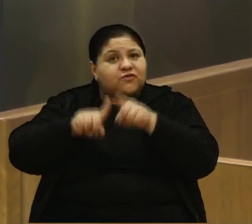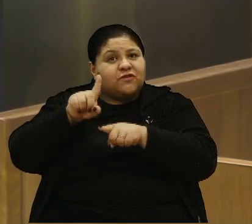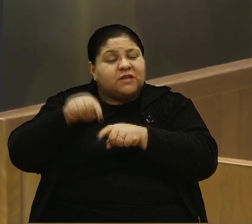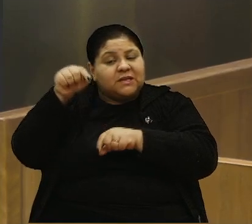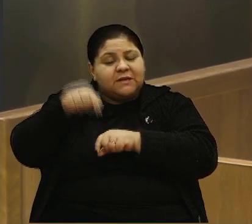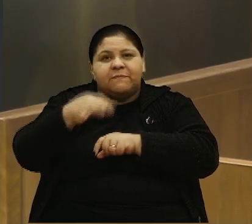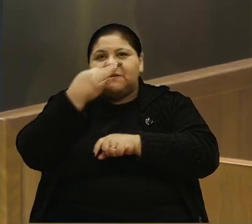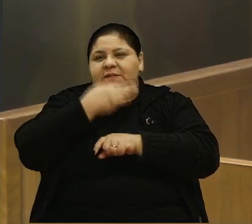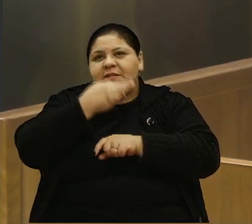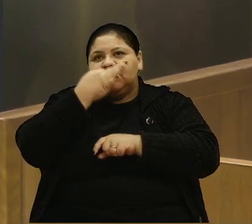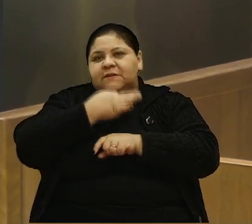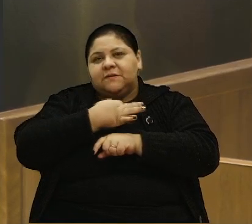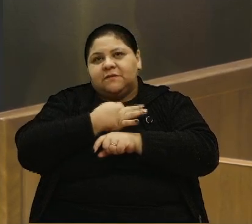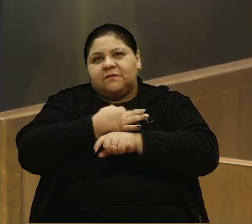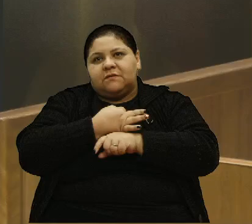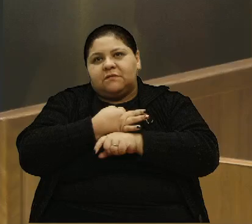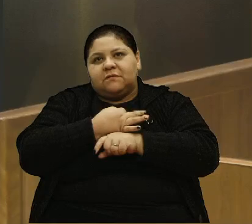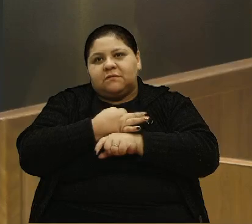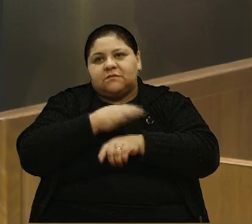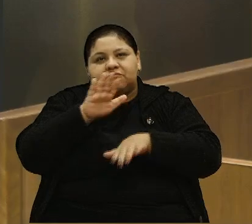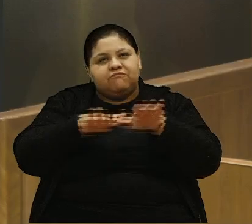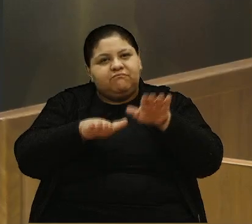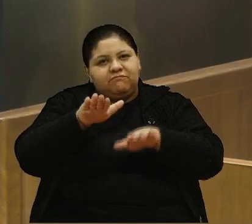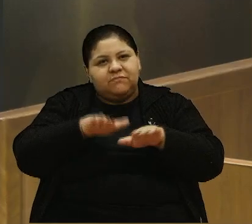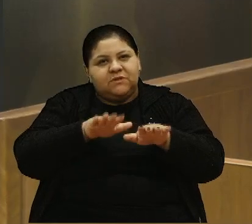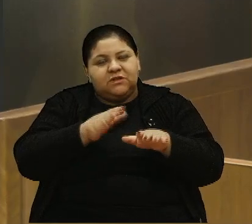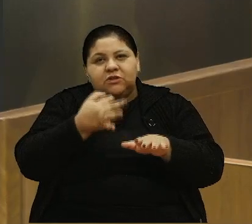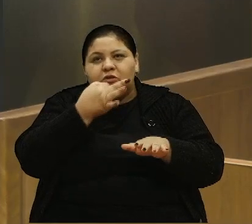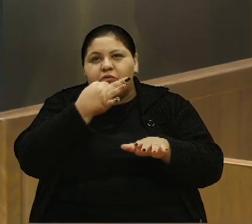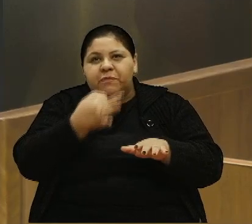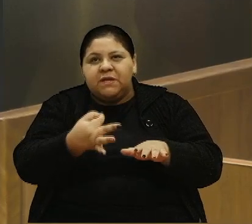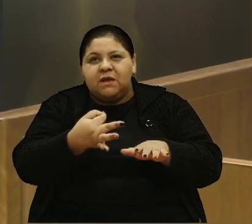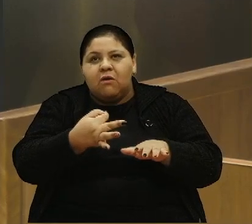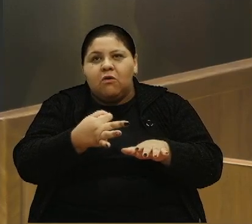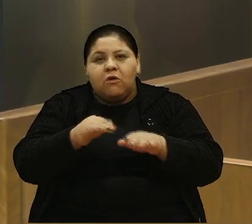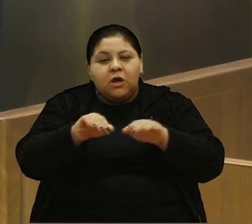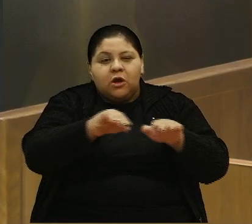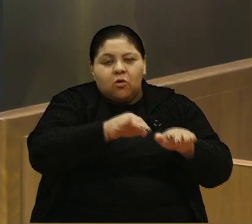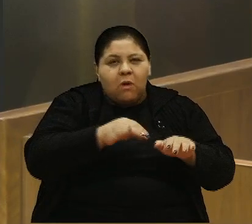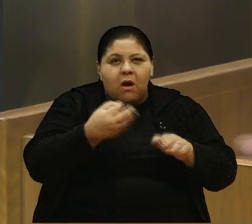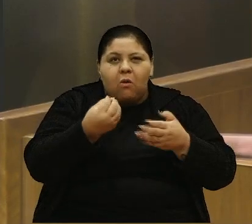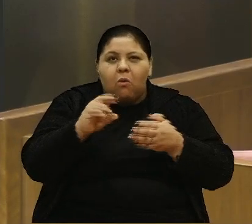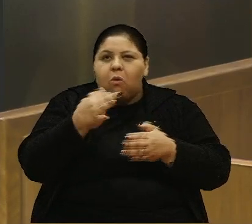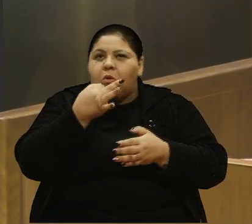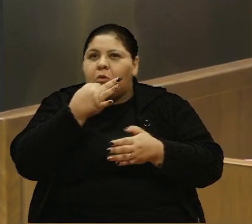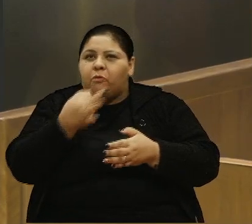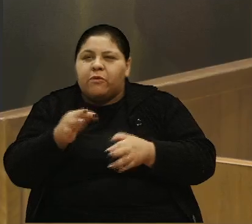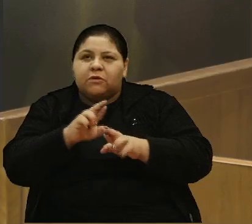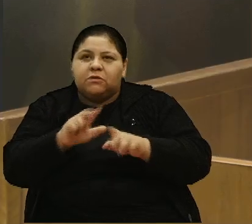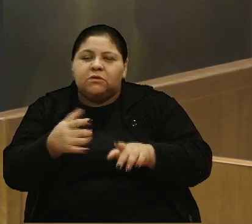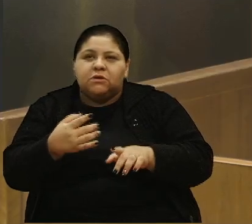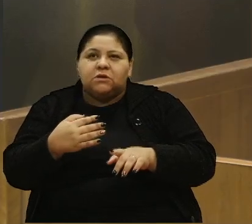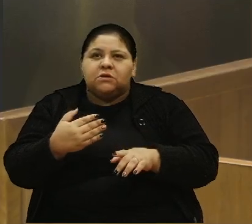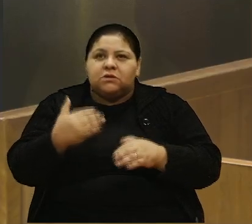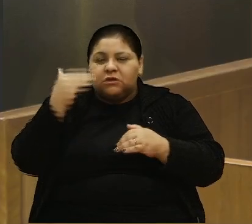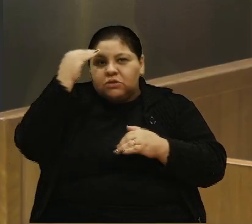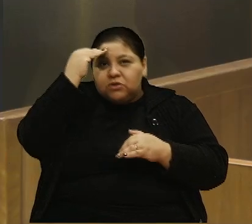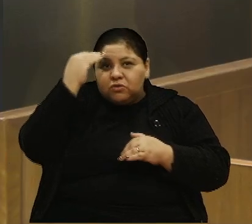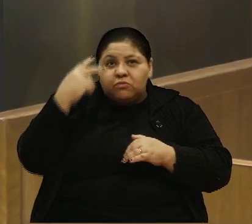nossa cidade. Independente se é oposição ou não. Me desculpa, vereador Ramon, estou